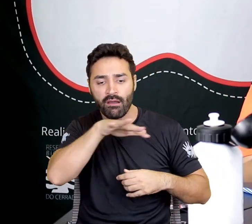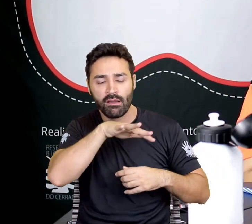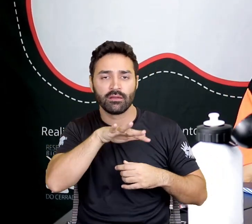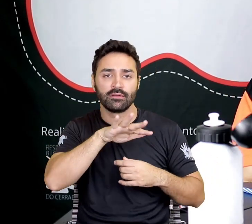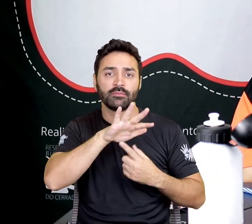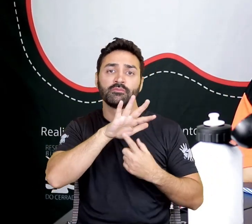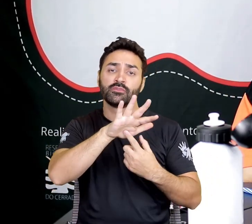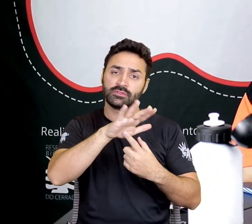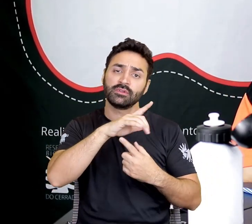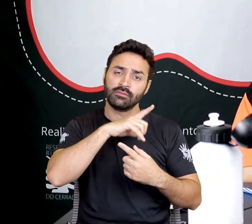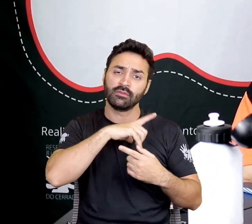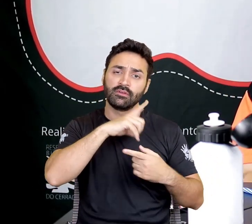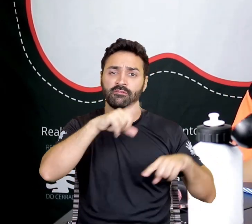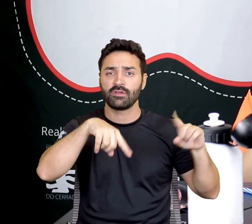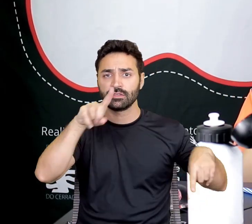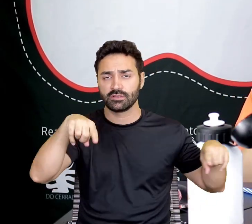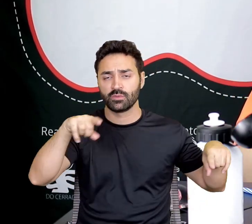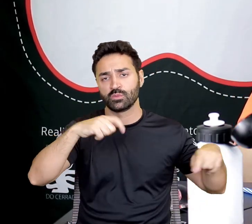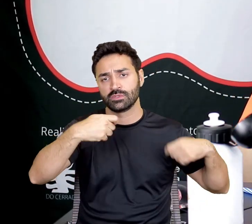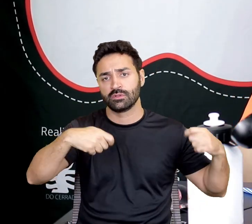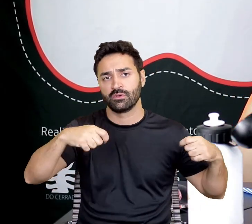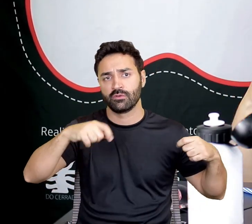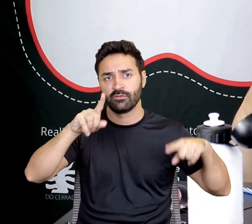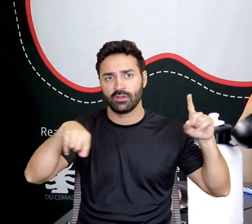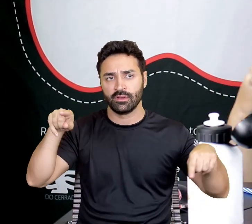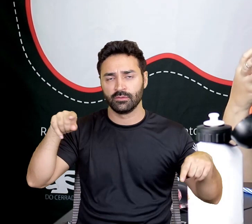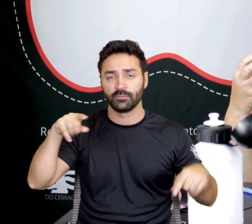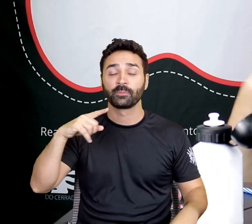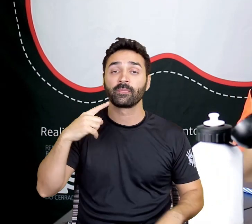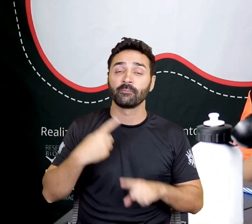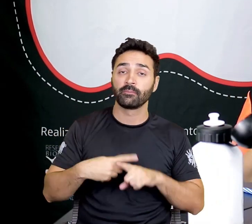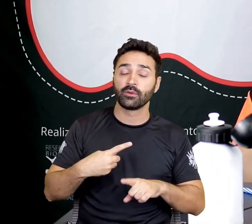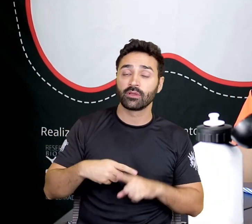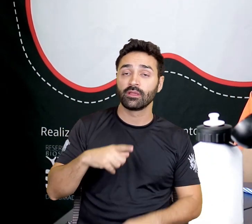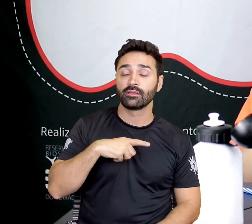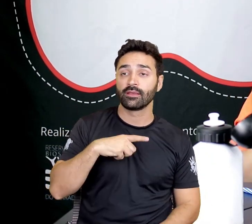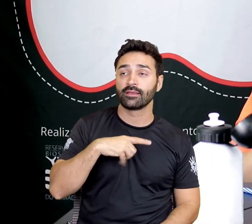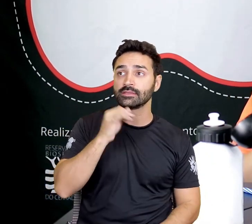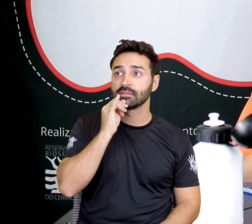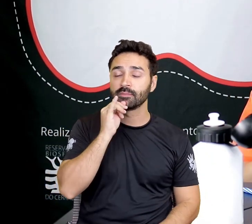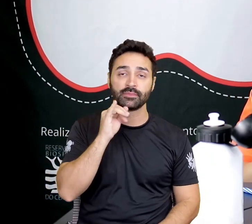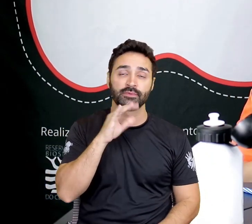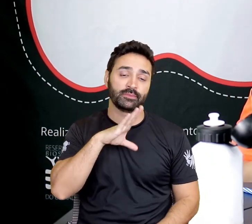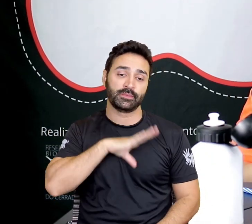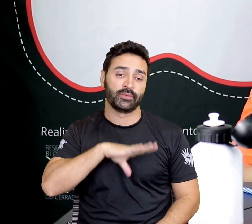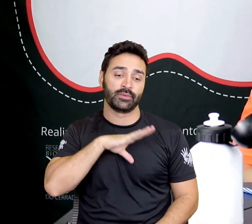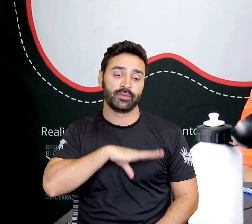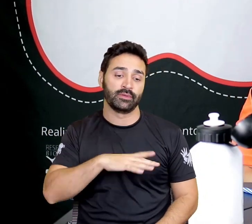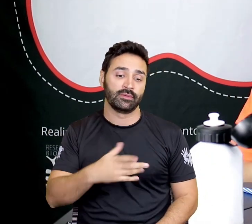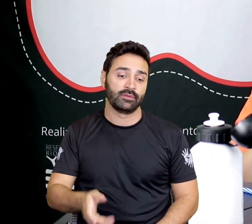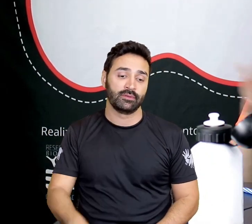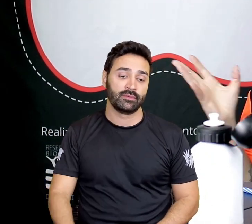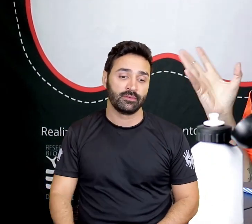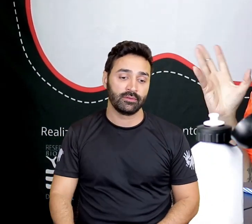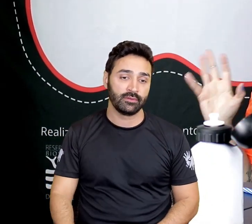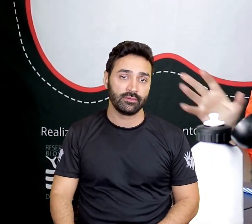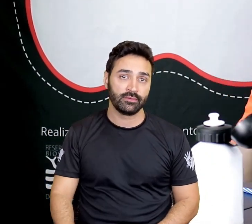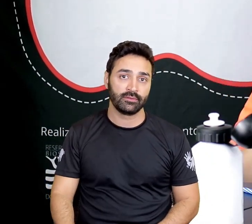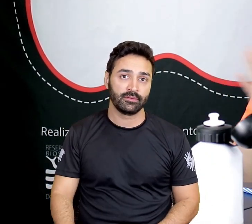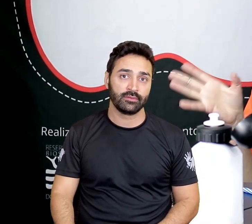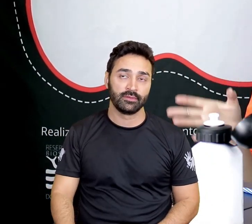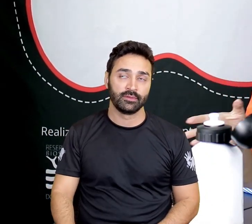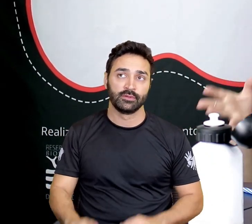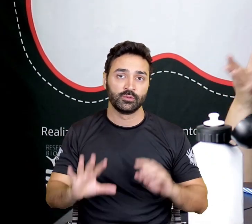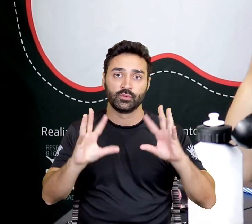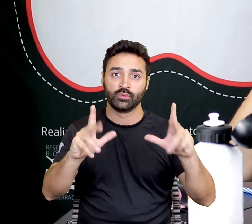o que é essa variação. Por quê? A gente tem variação no português, por exemplo, o clássico, né, que